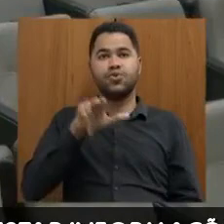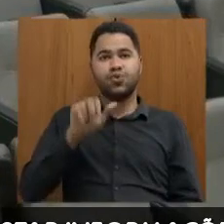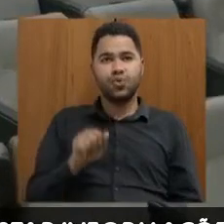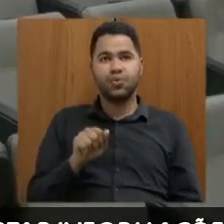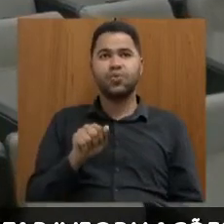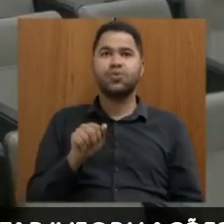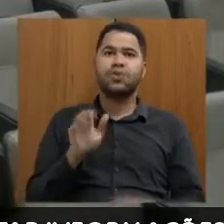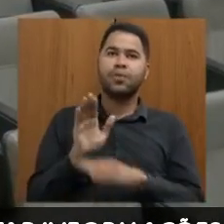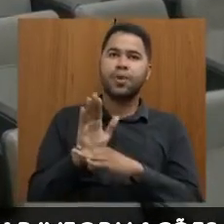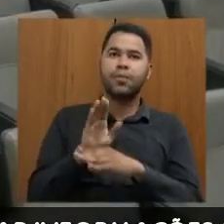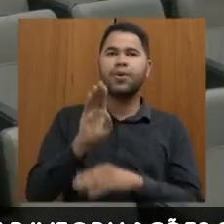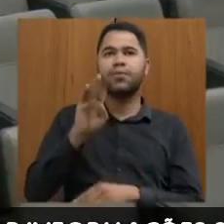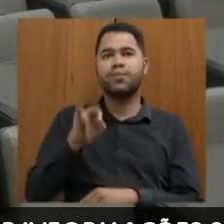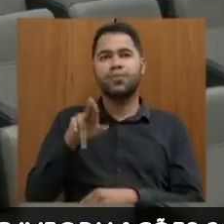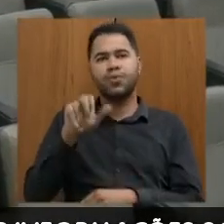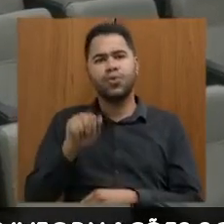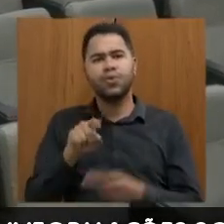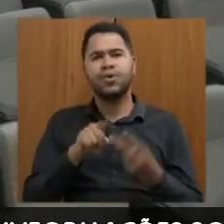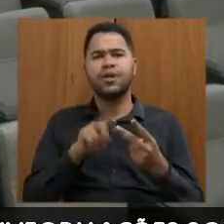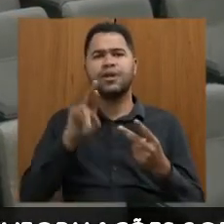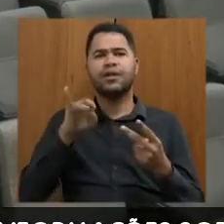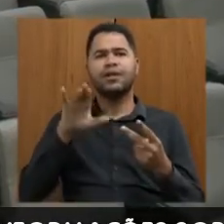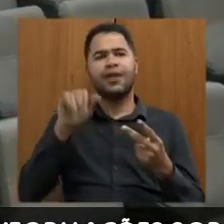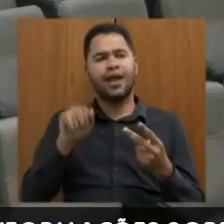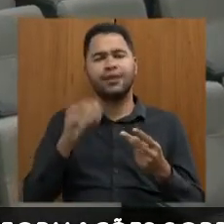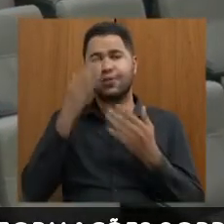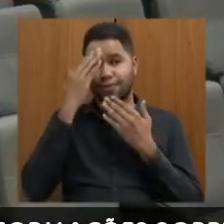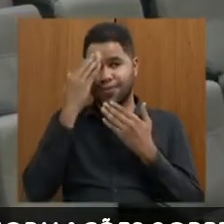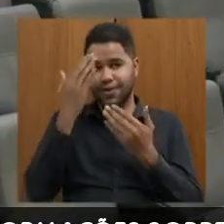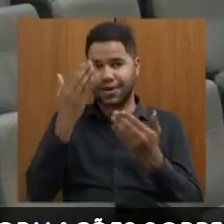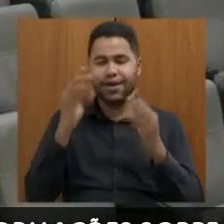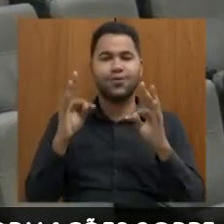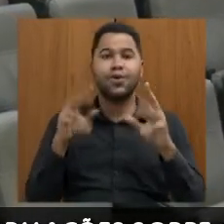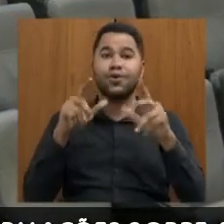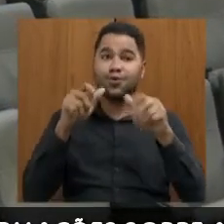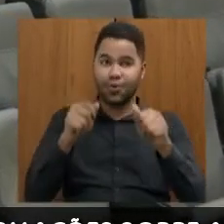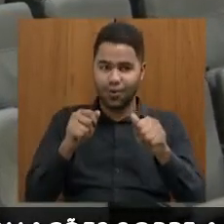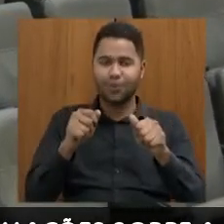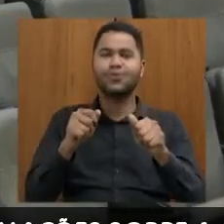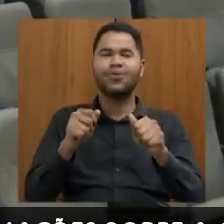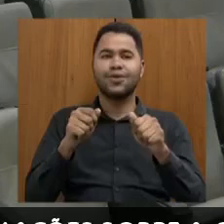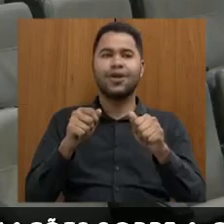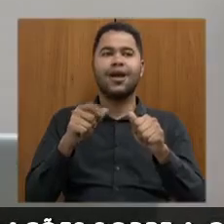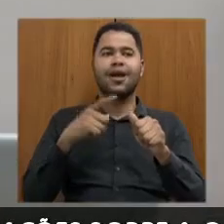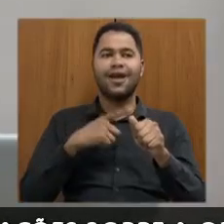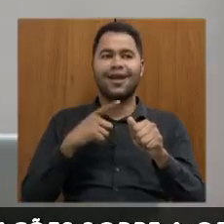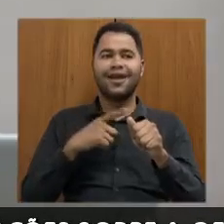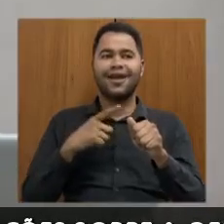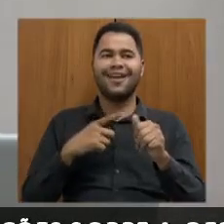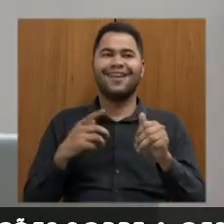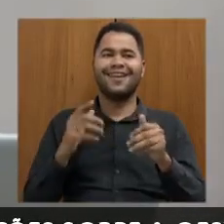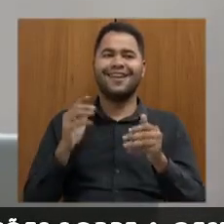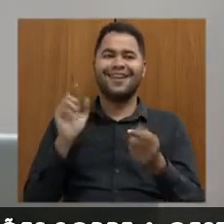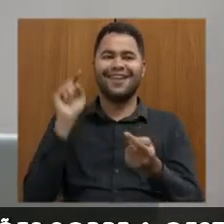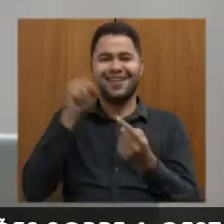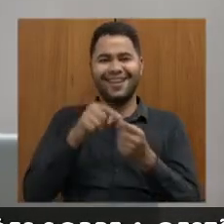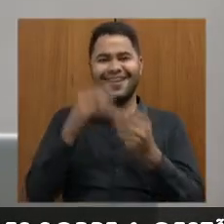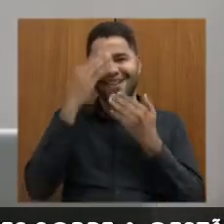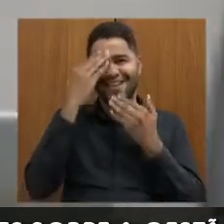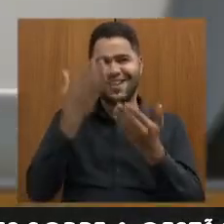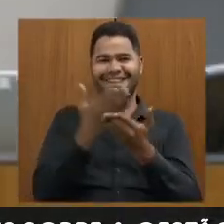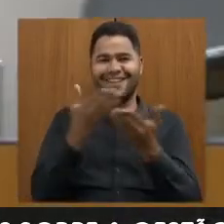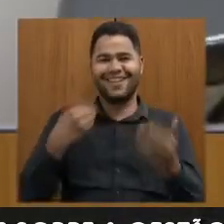meu sensor aí a Bruna também Ricardo Coutinho Muito obrigado a todos está cumprida a finalidade da reunião a presidência agradece